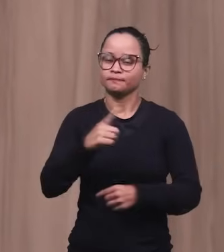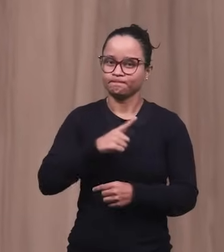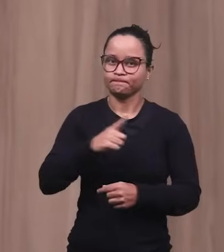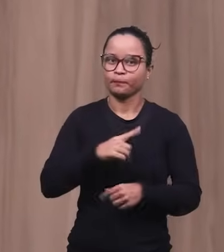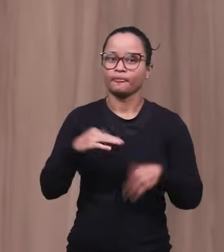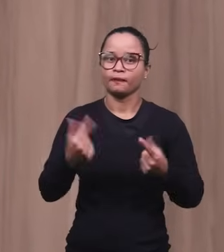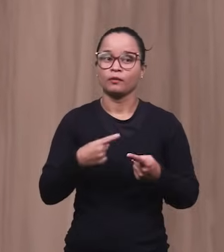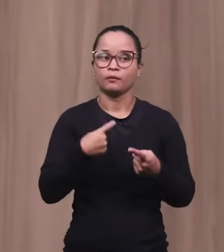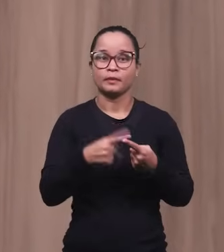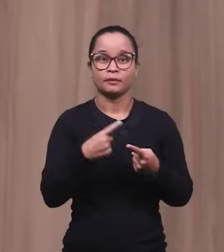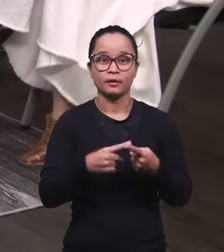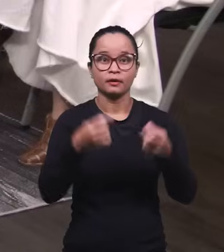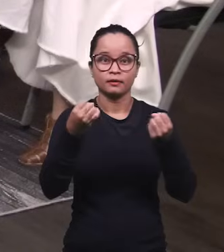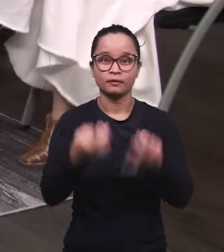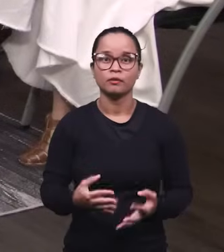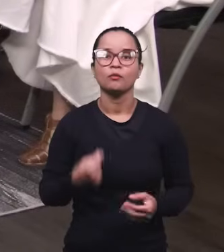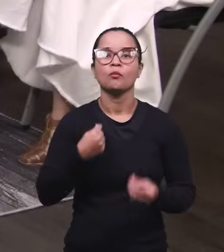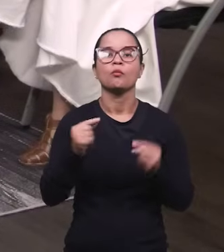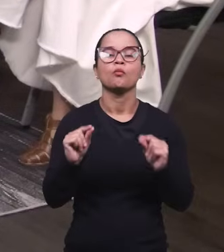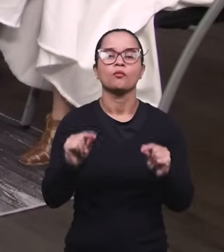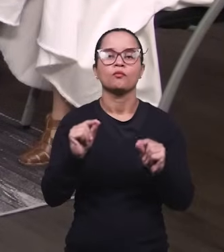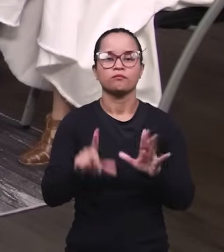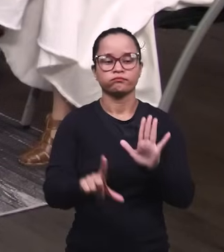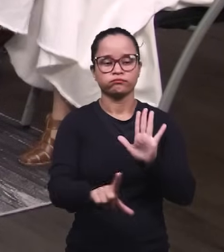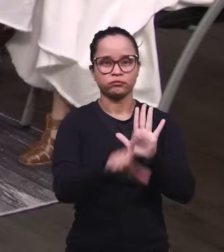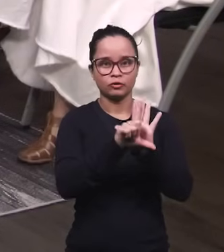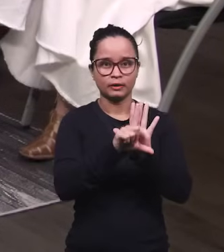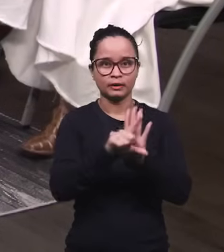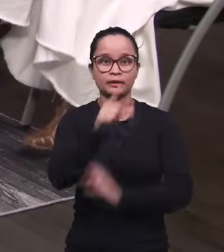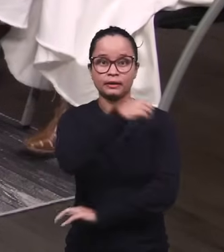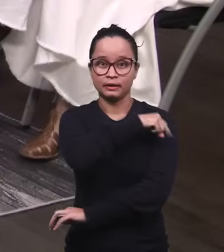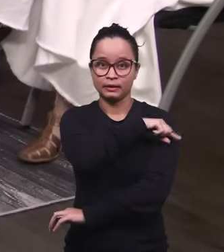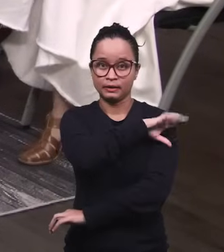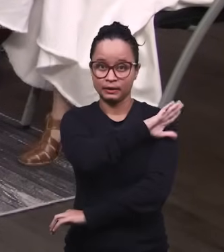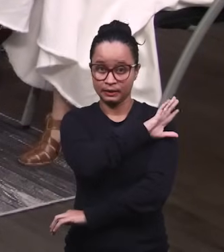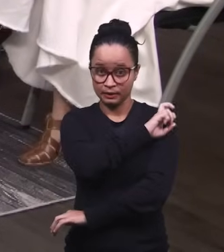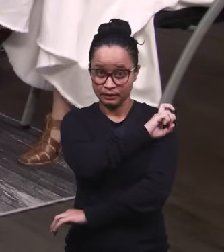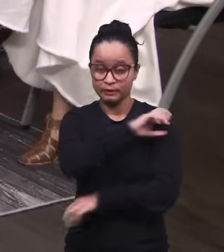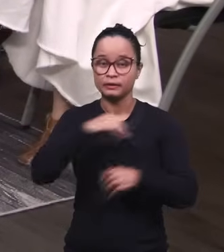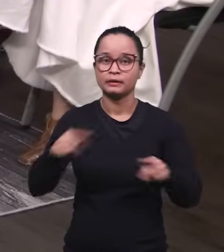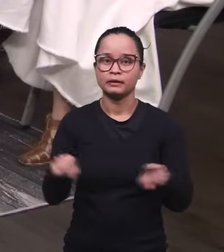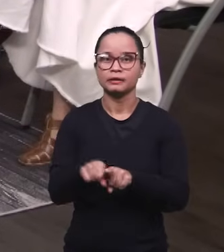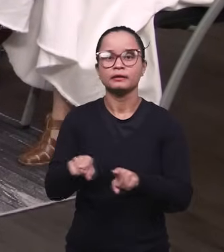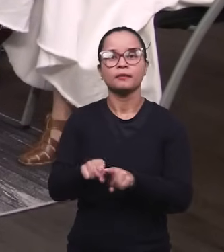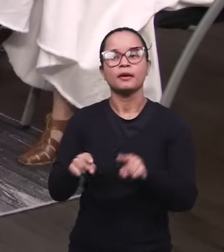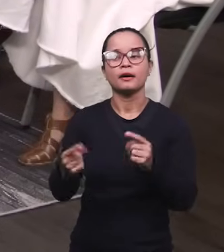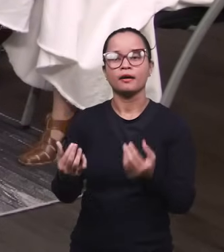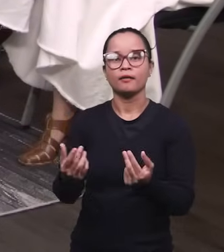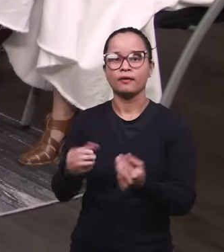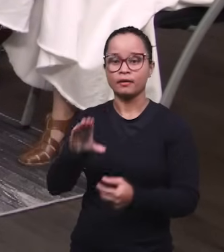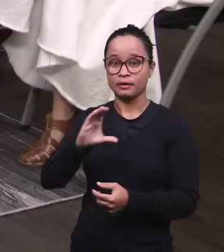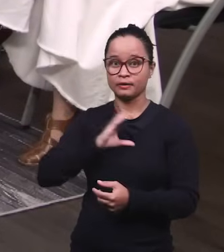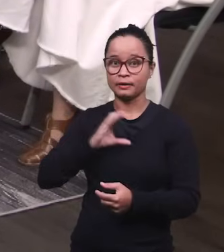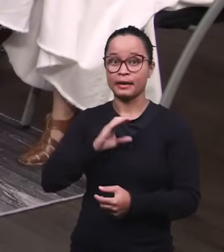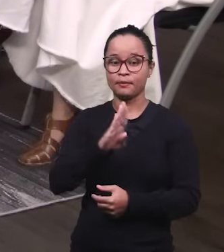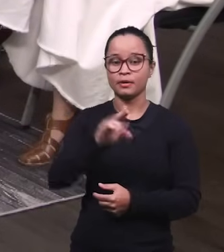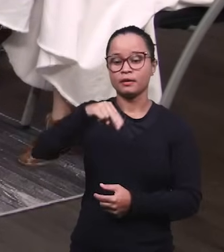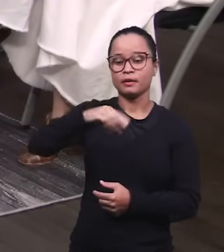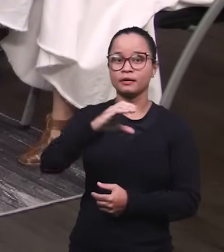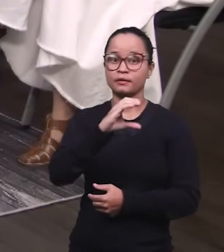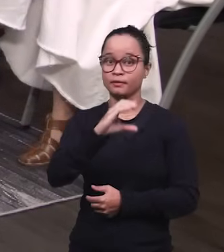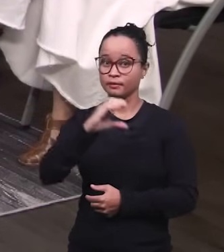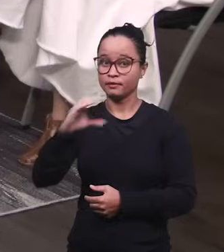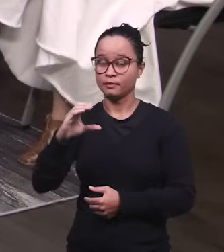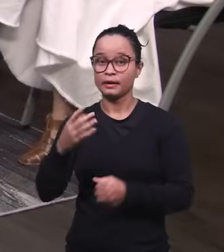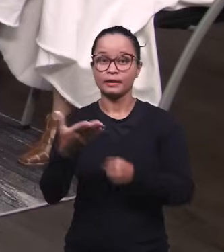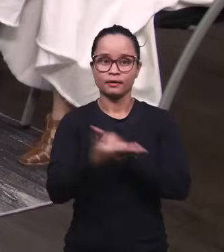O primeiro ponto que eu queria falar é um pouquinho da legislação do Fundamental, que também rege o infantil, que é a BNCC, que